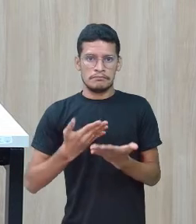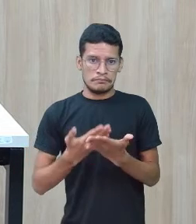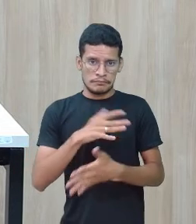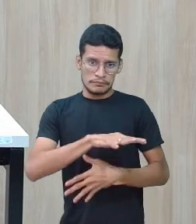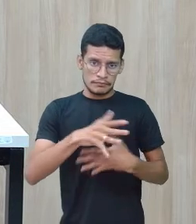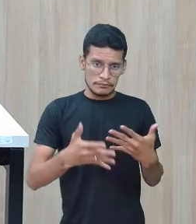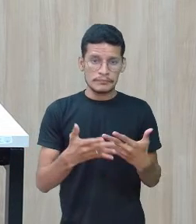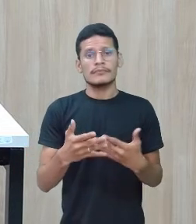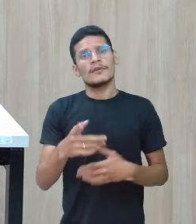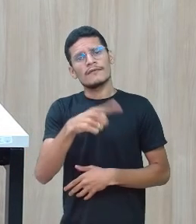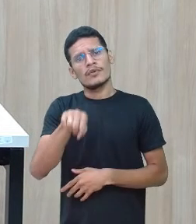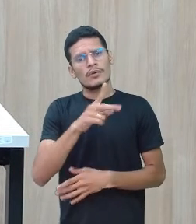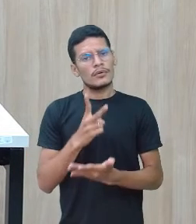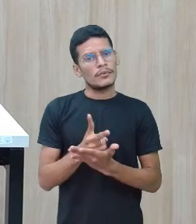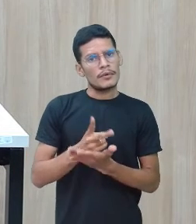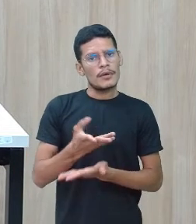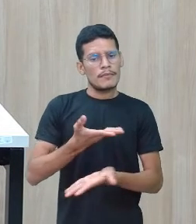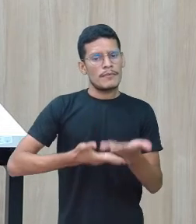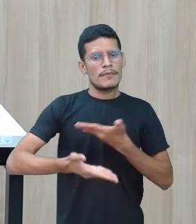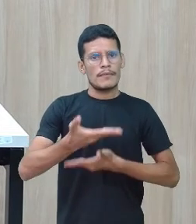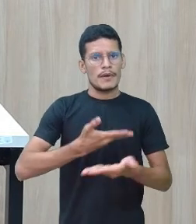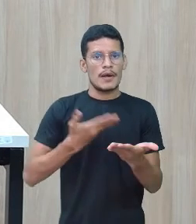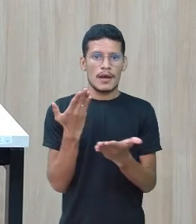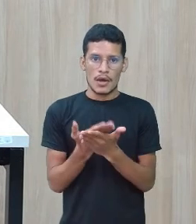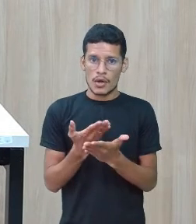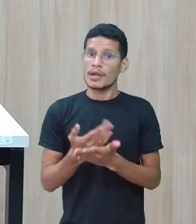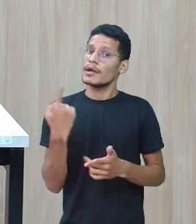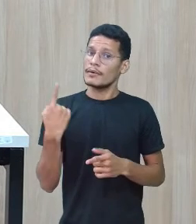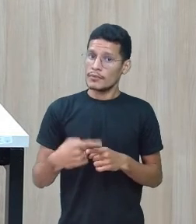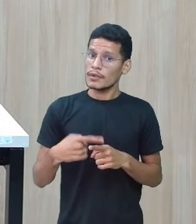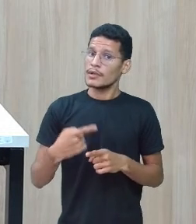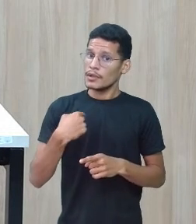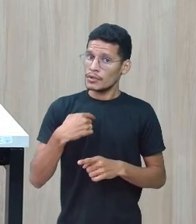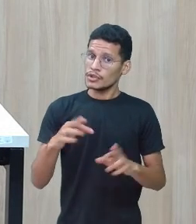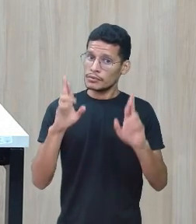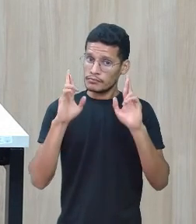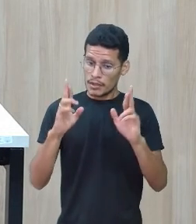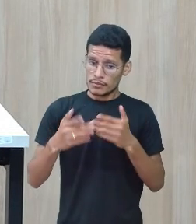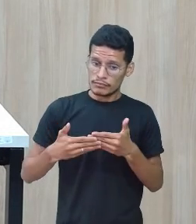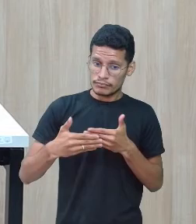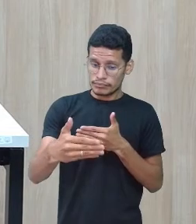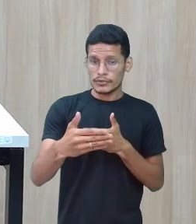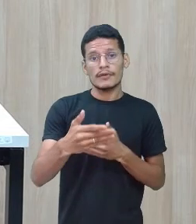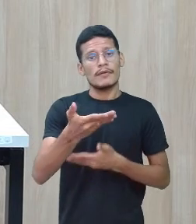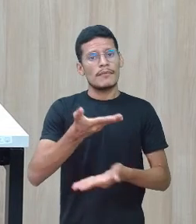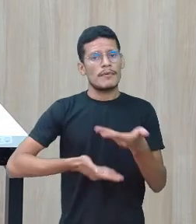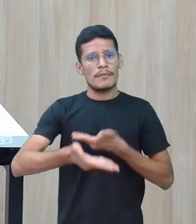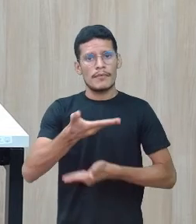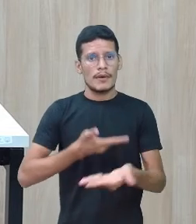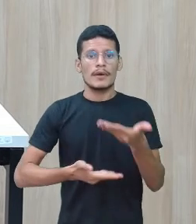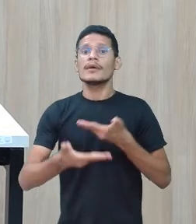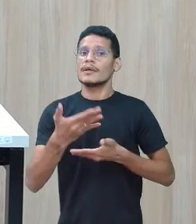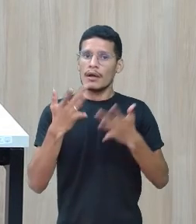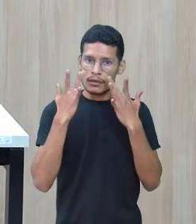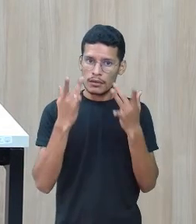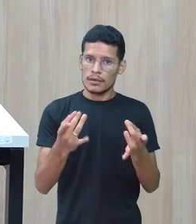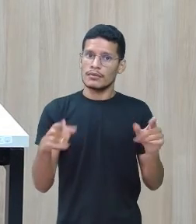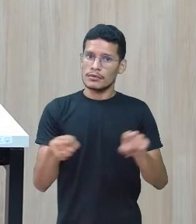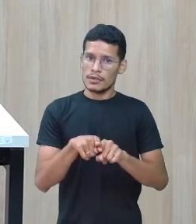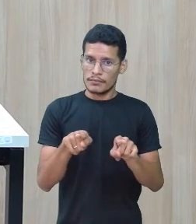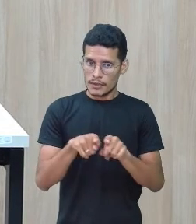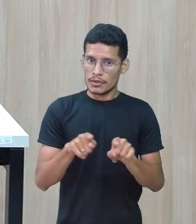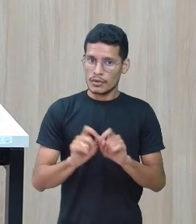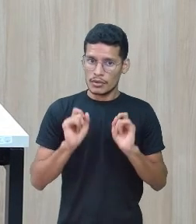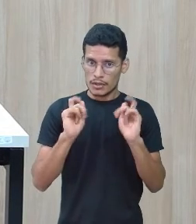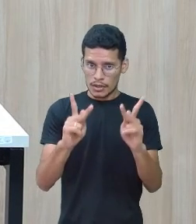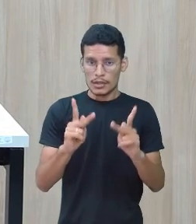Libras. Continuem participando da nossa aula, que eu espero vocês nessa participação e fiquem bem atentos, tá certo?